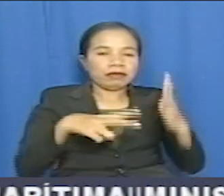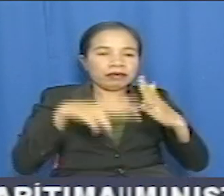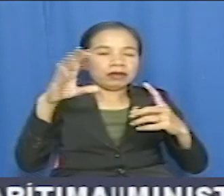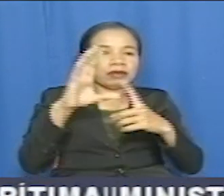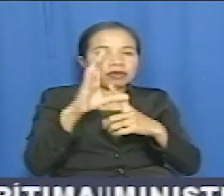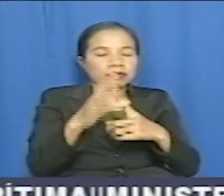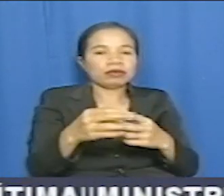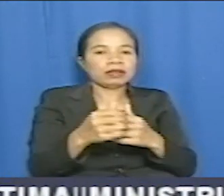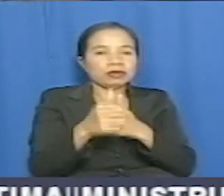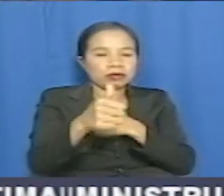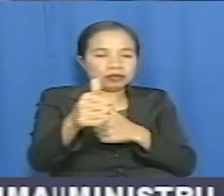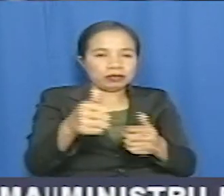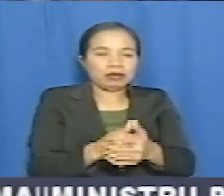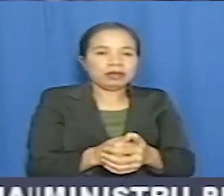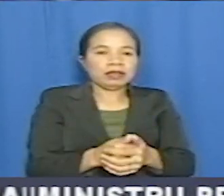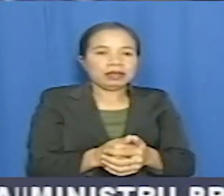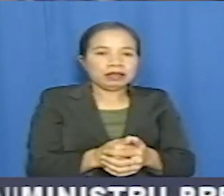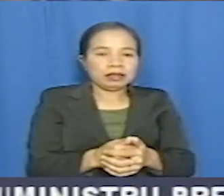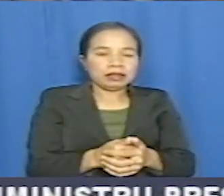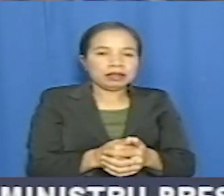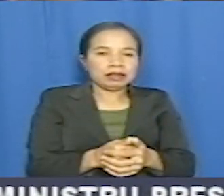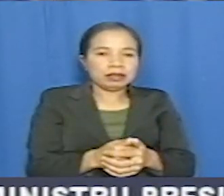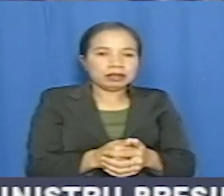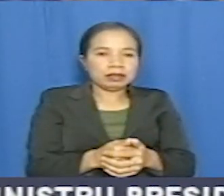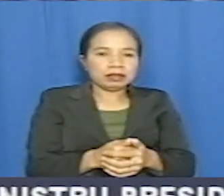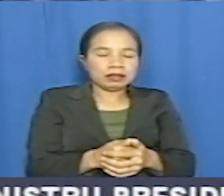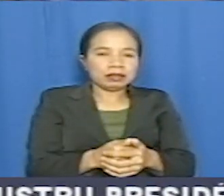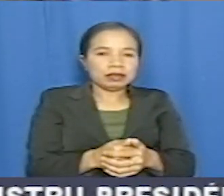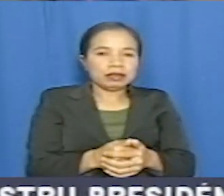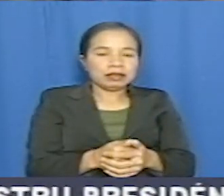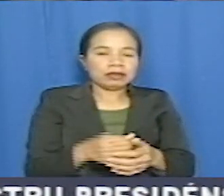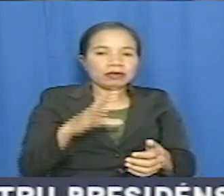cultural tuir kostume rai kovalimanian. Nuno Saldanha, Júlio de Jesus, na reportagem.